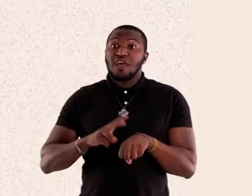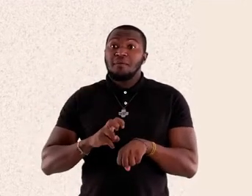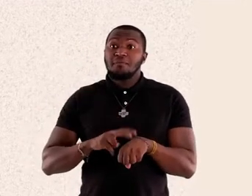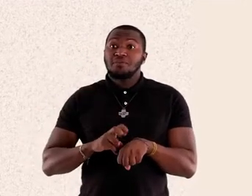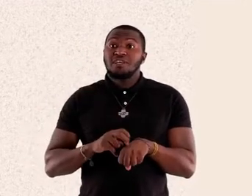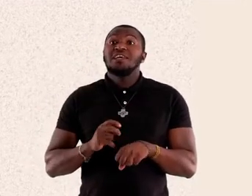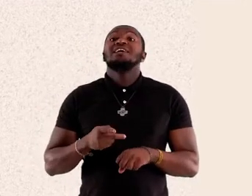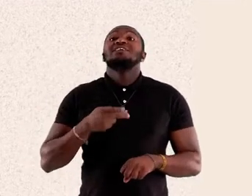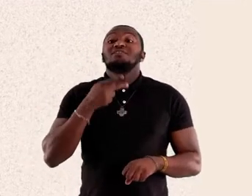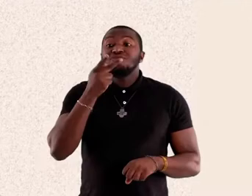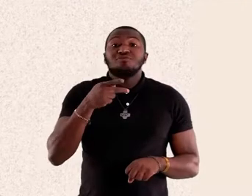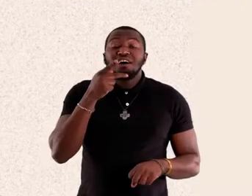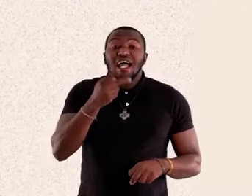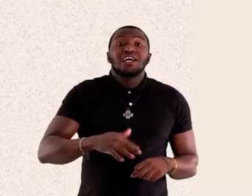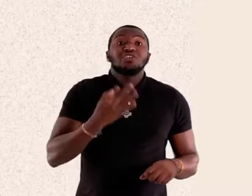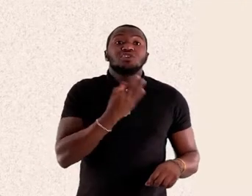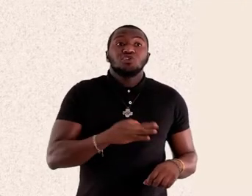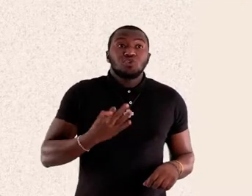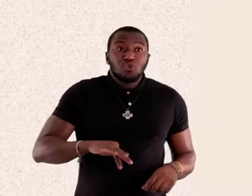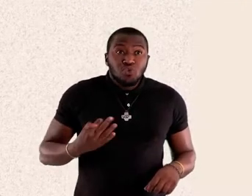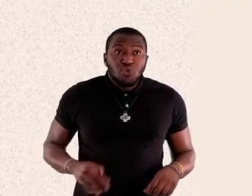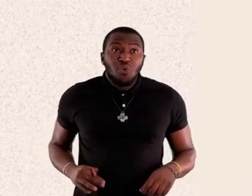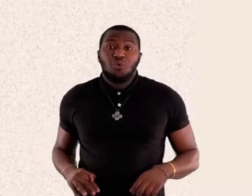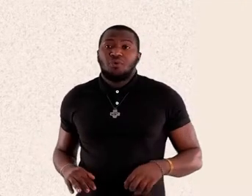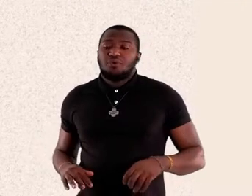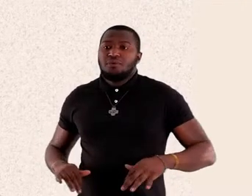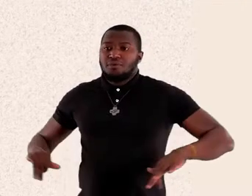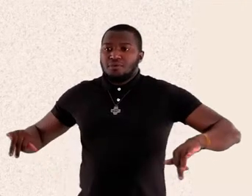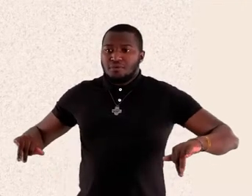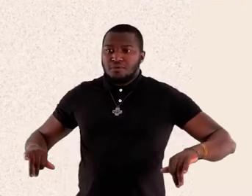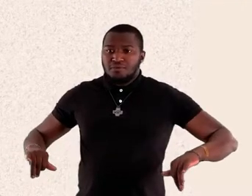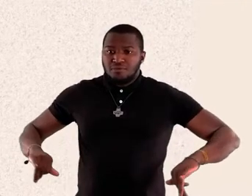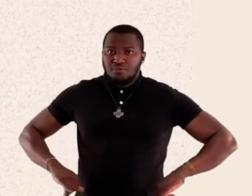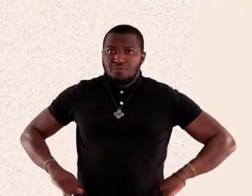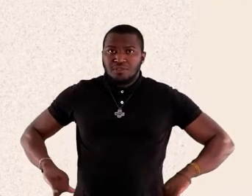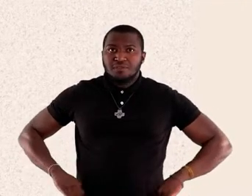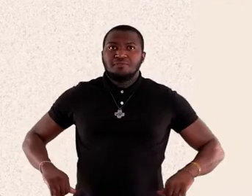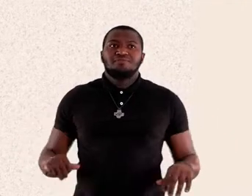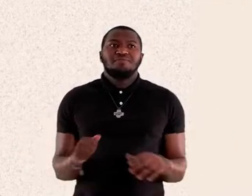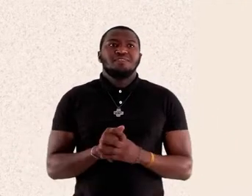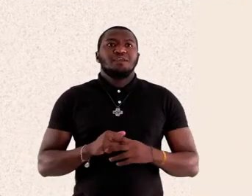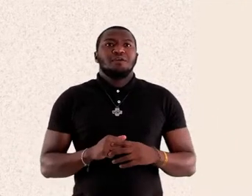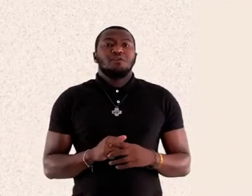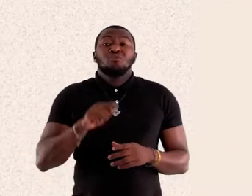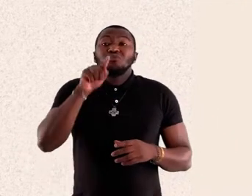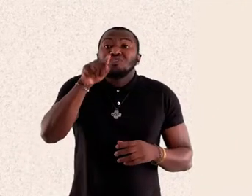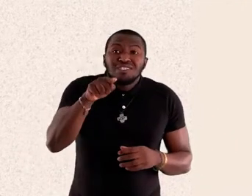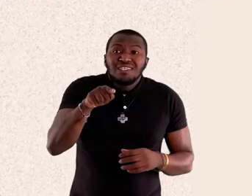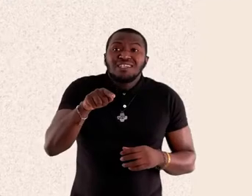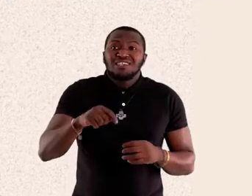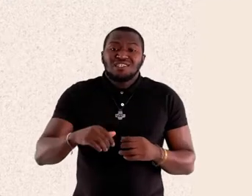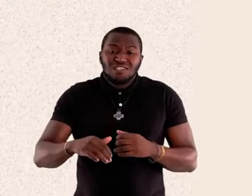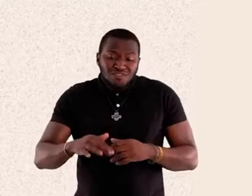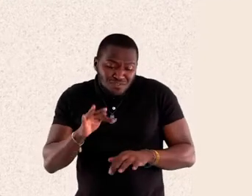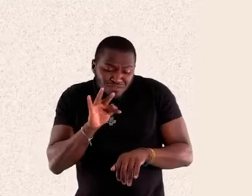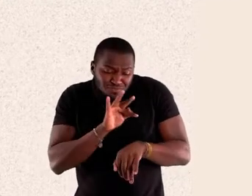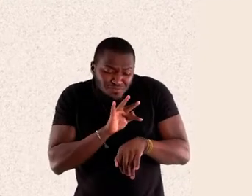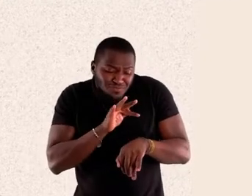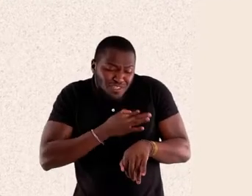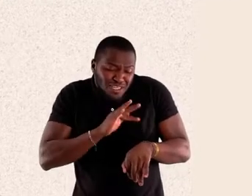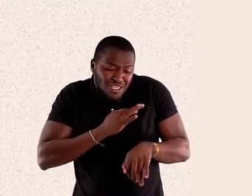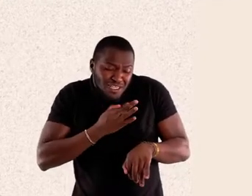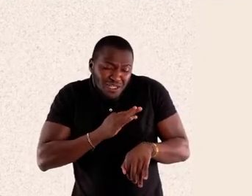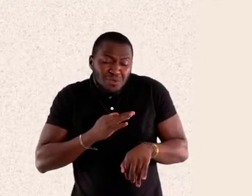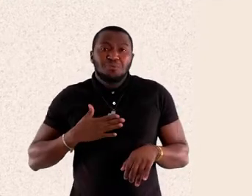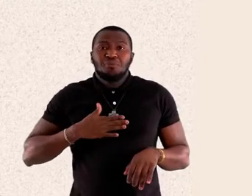física também né e o broke my heart né e o hard my Feelings Você me machucou É como